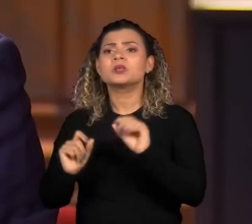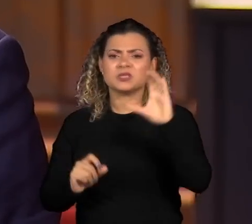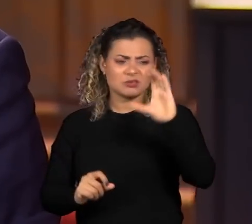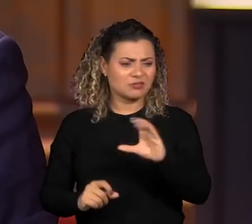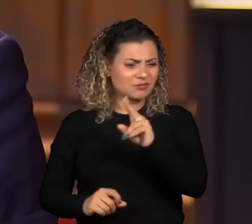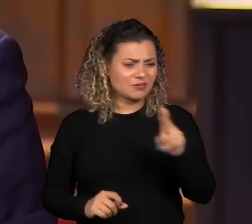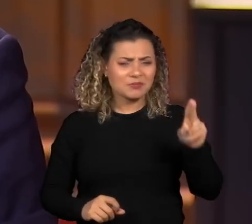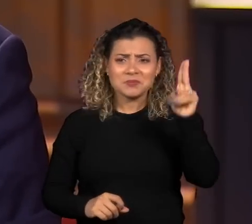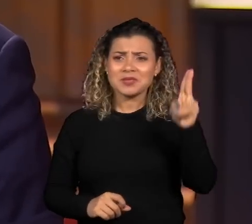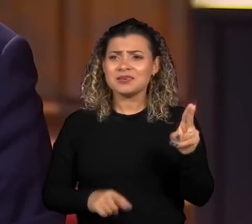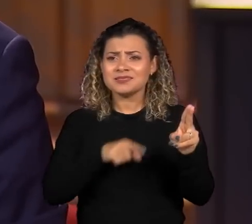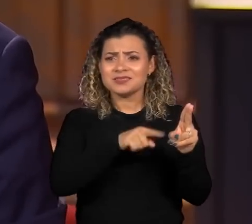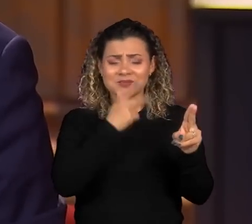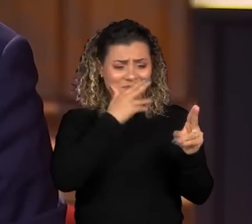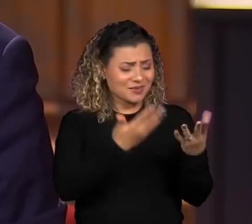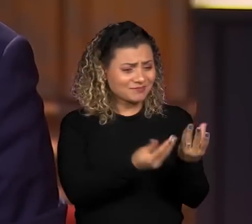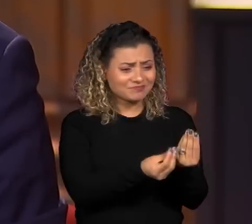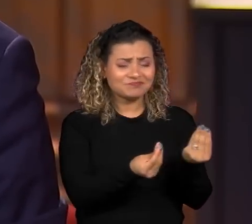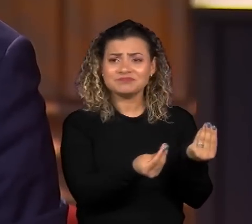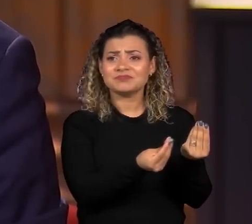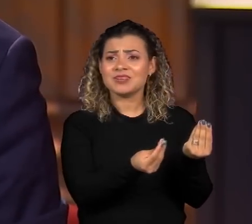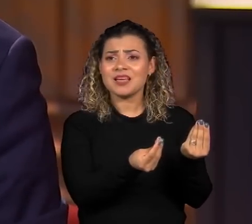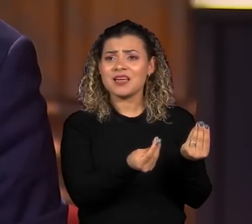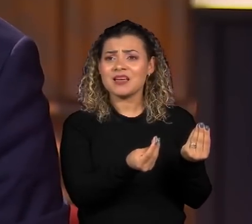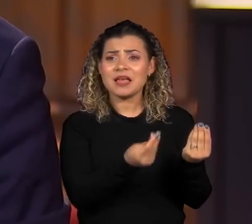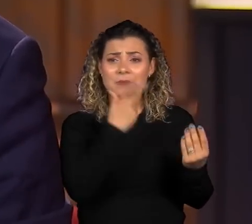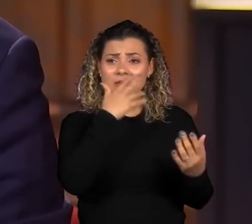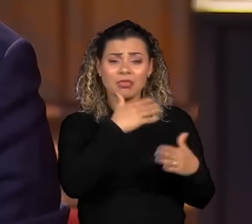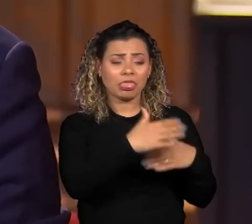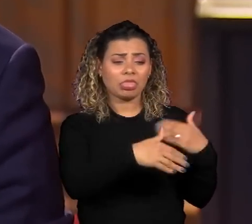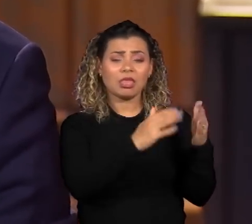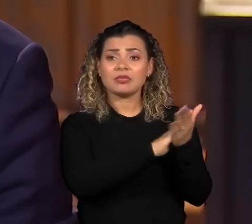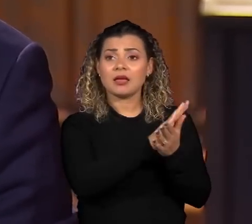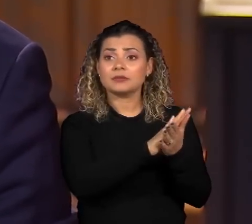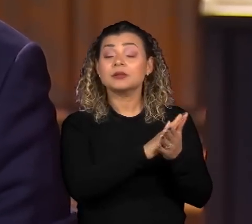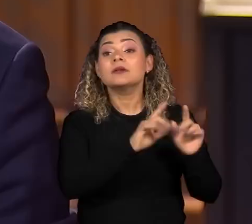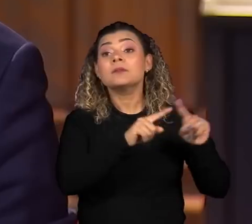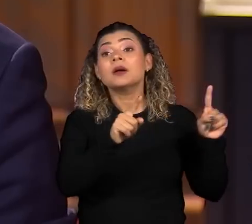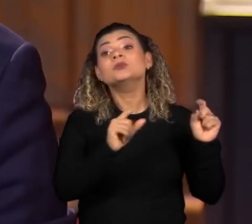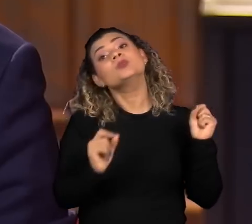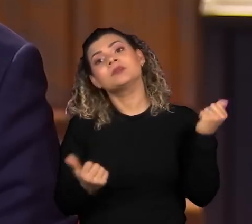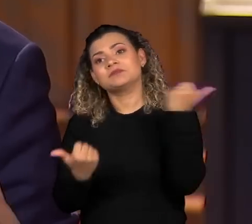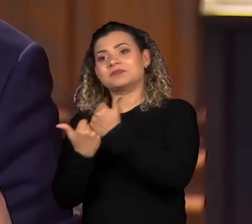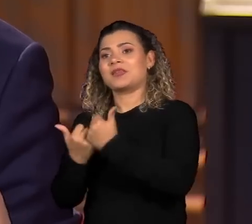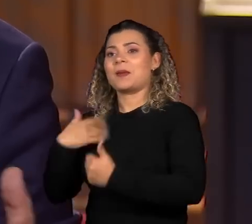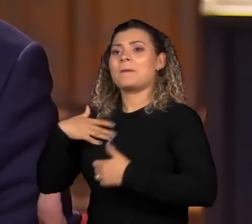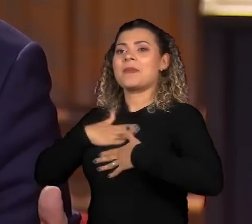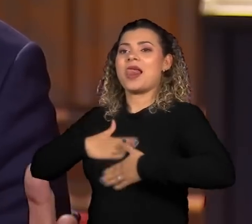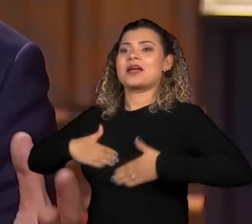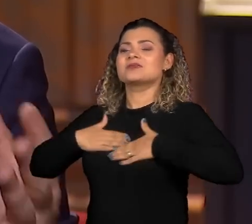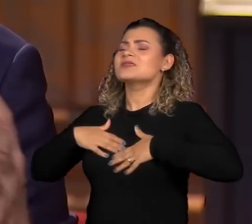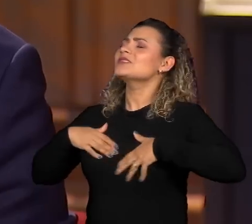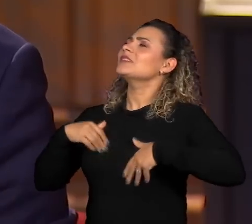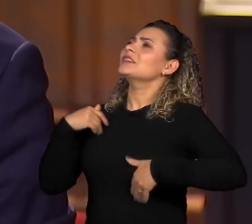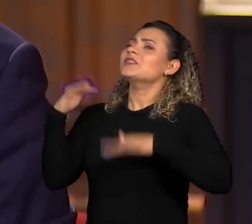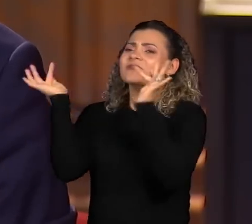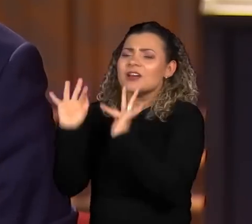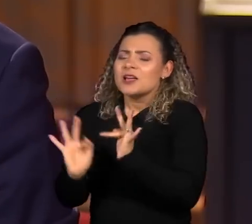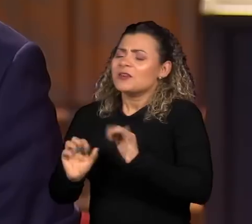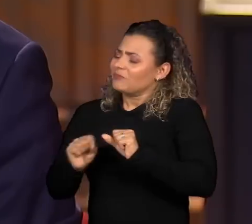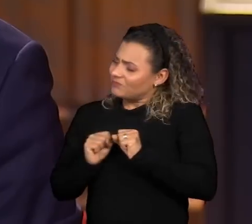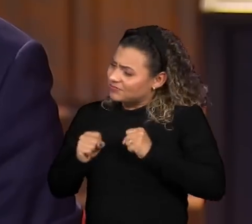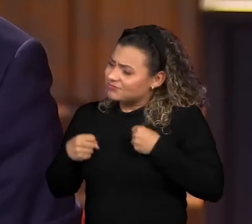vontade, ela tem muito mais valor do que alguém que vai lá por prazer. Porque no prazer você é